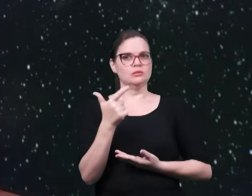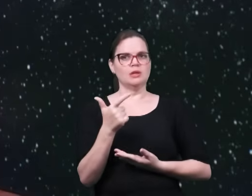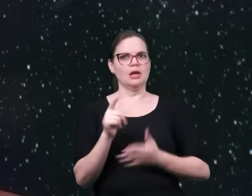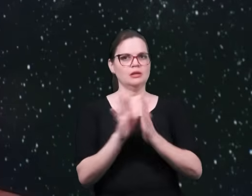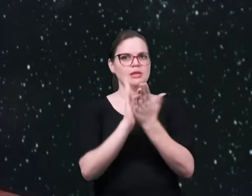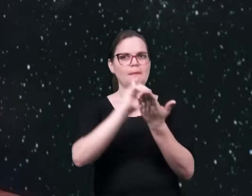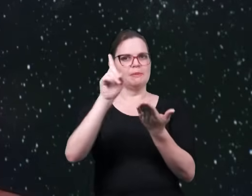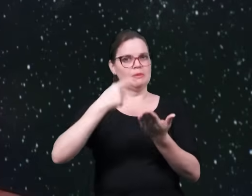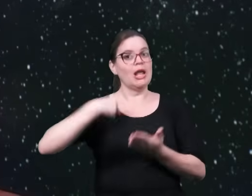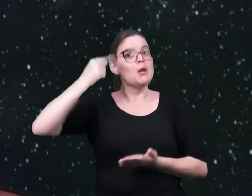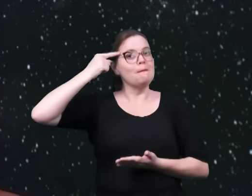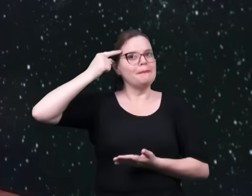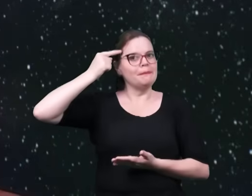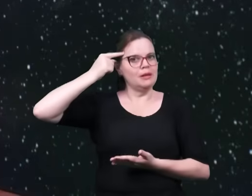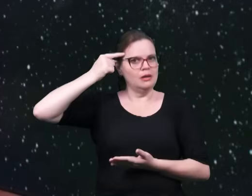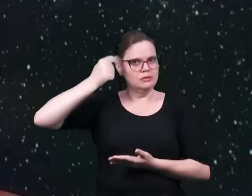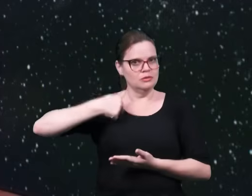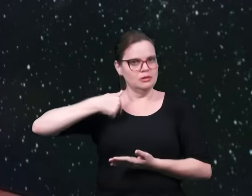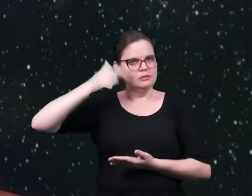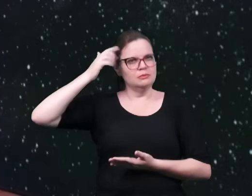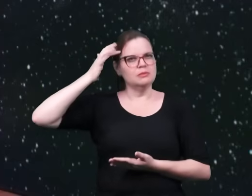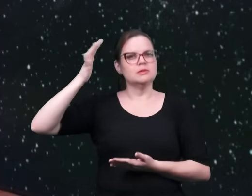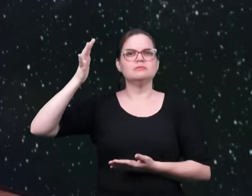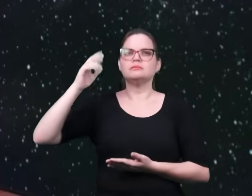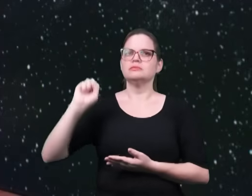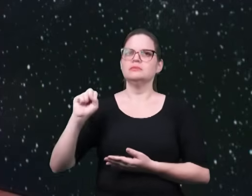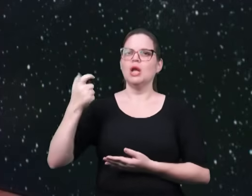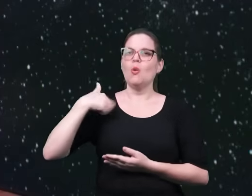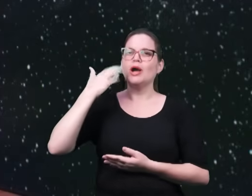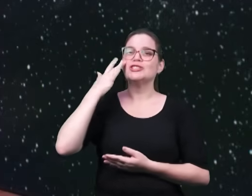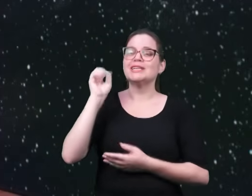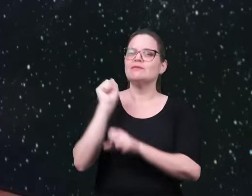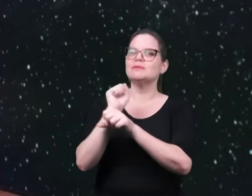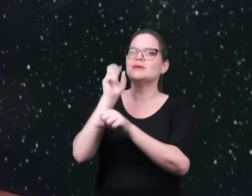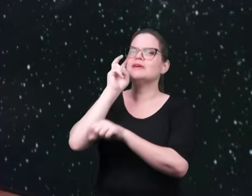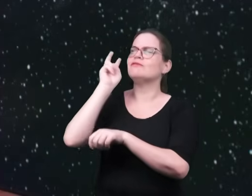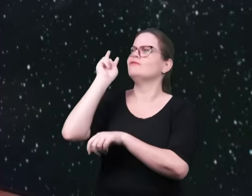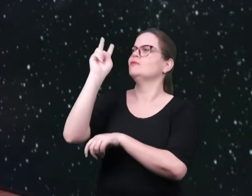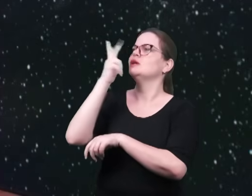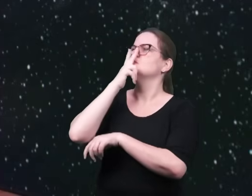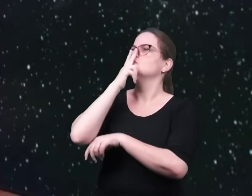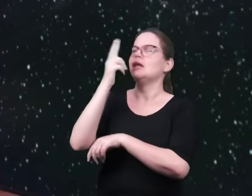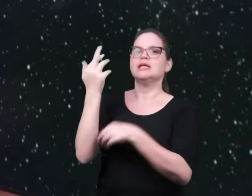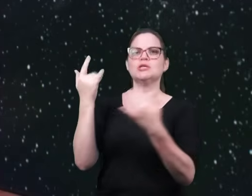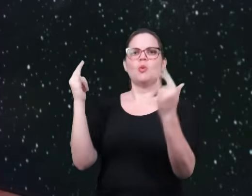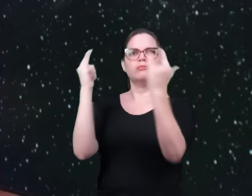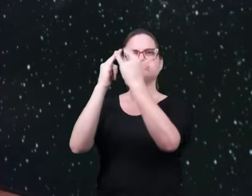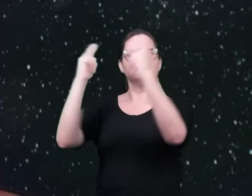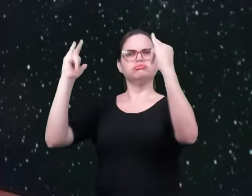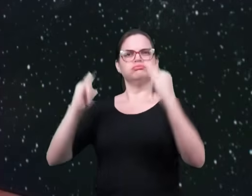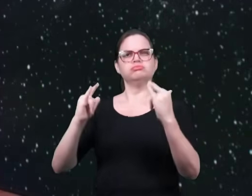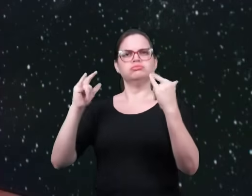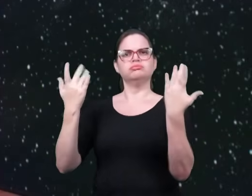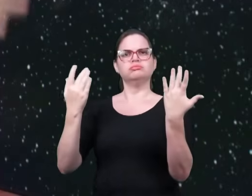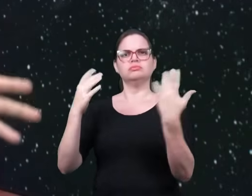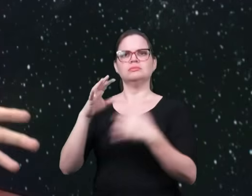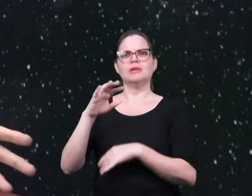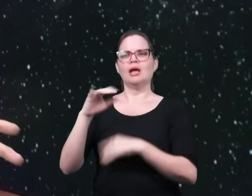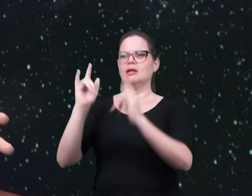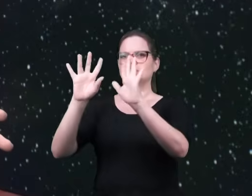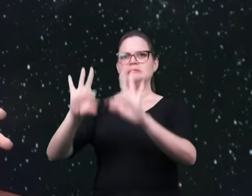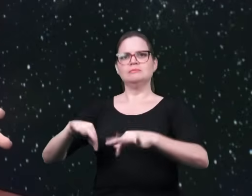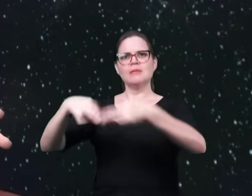aqui conjecturando, Certo. talvez ele esperasse ver algo como o tabernáculo, que ele tinha descrição lá no